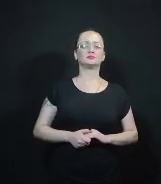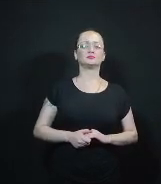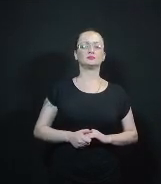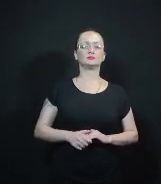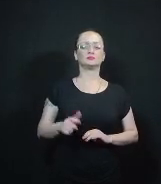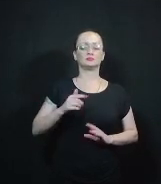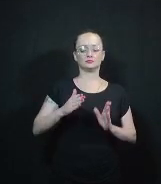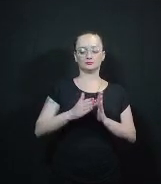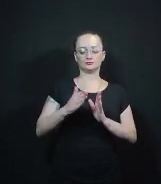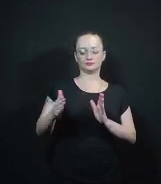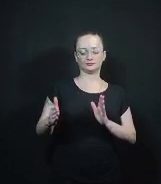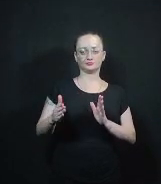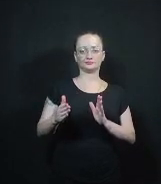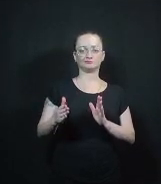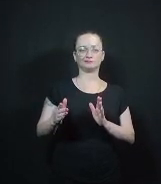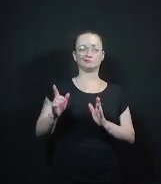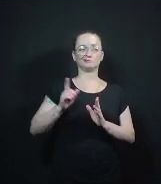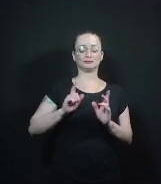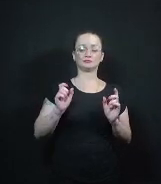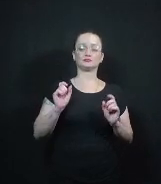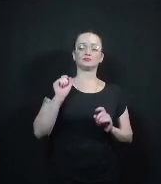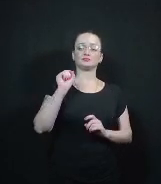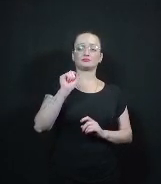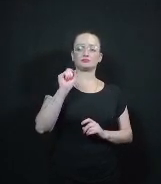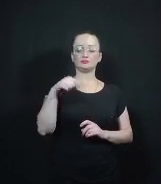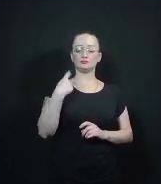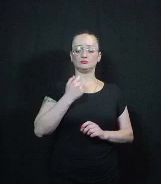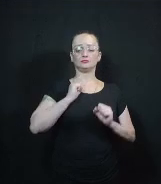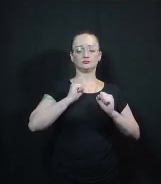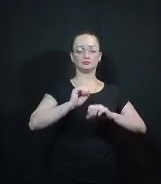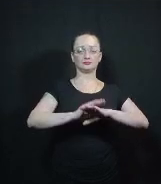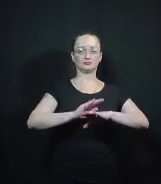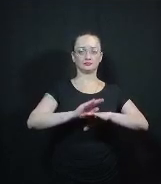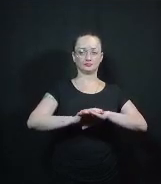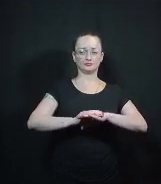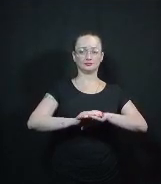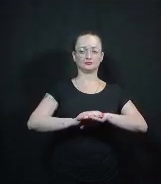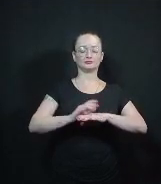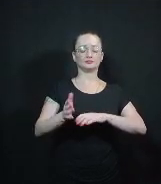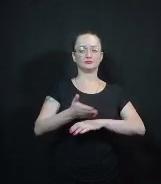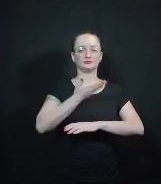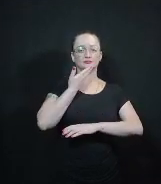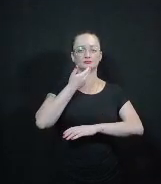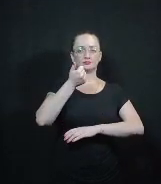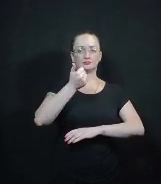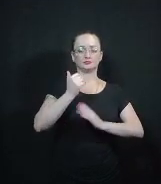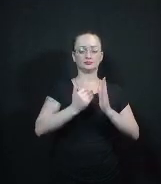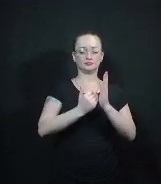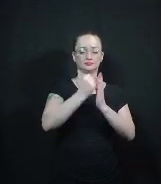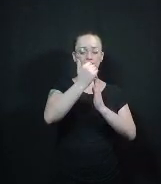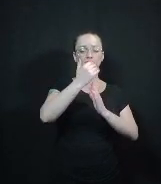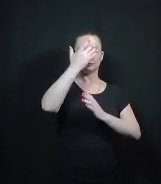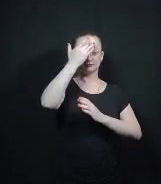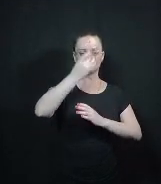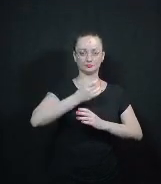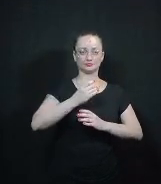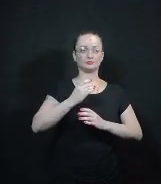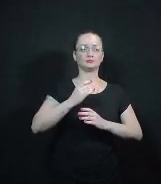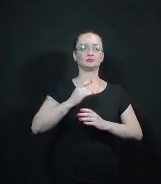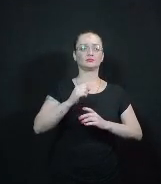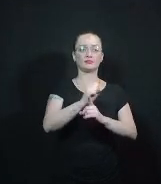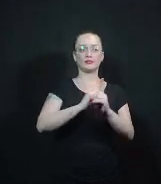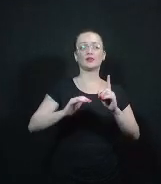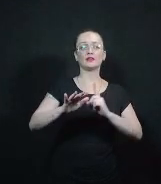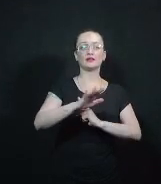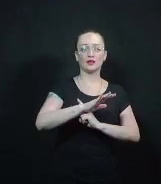parte considerável do que a gente pode fazer para melhorar o nível de entendimento da comunidade, da